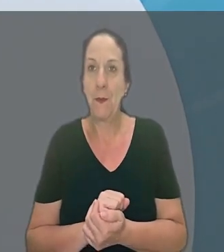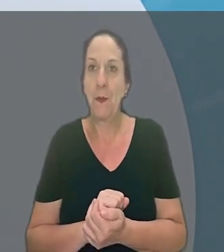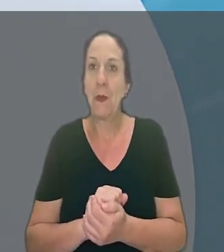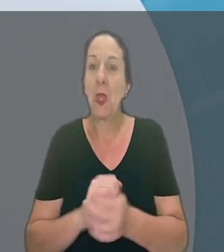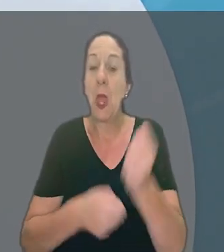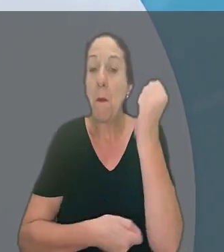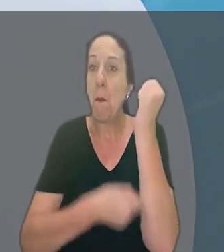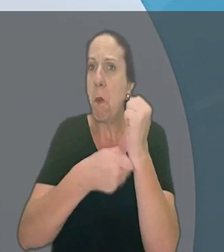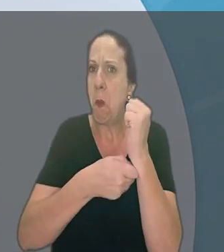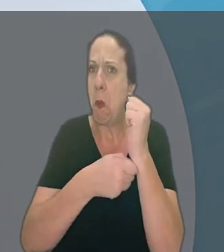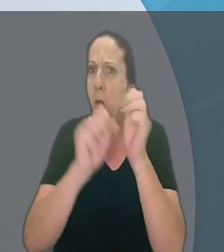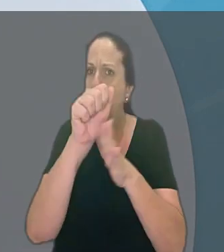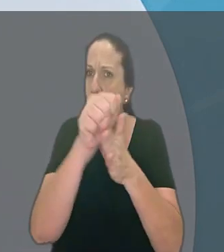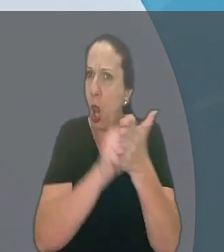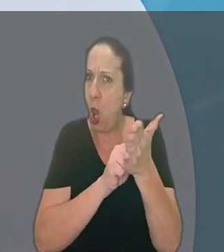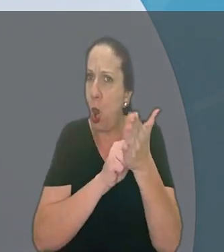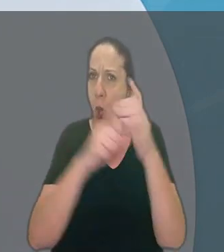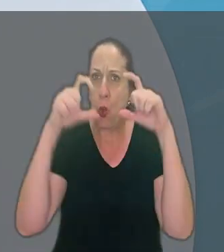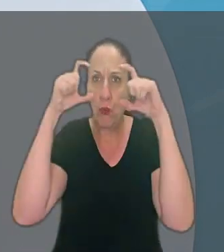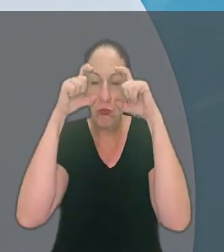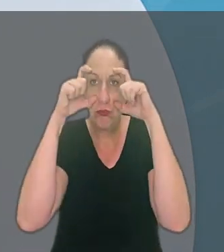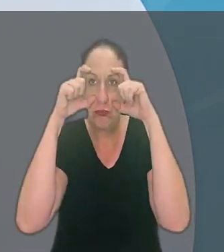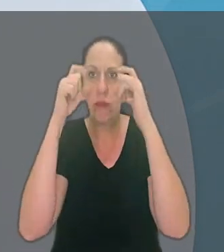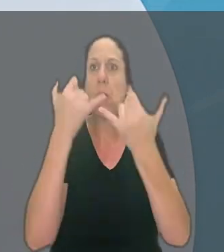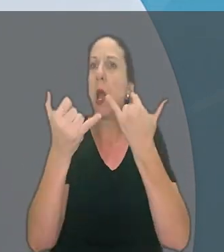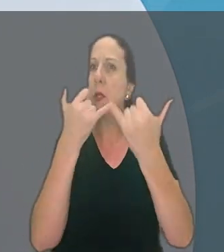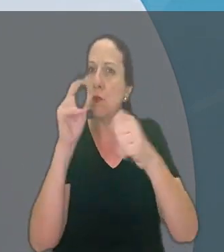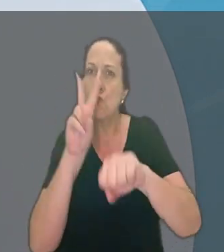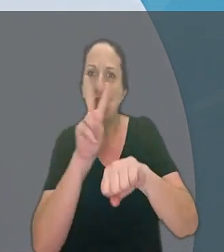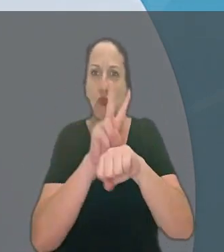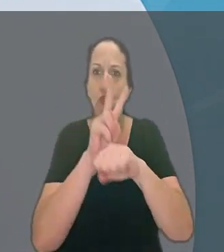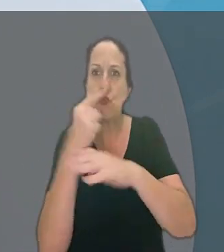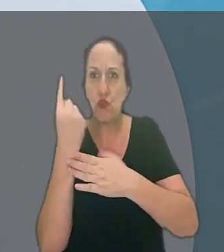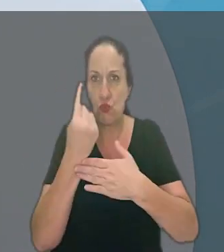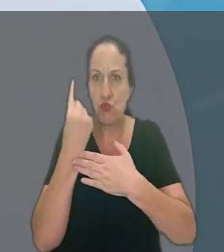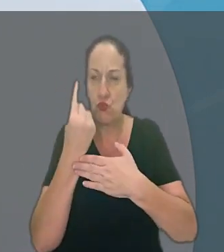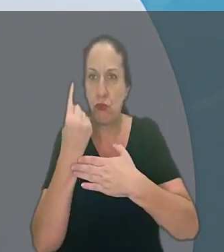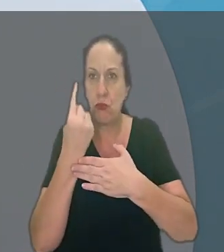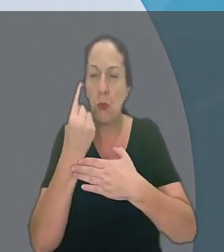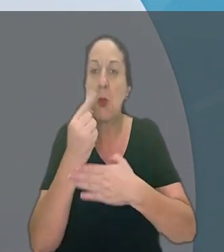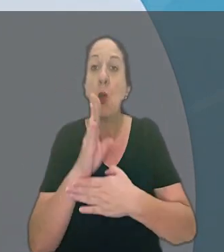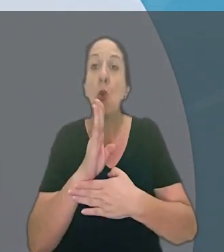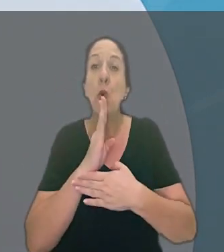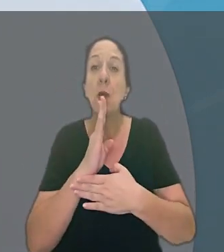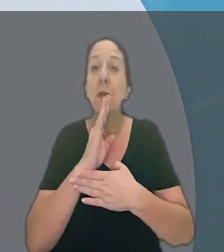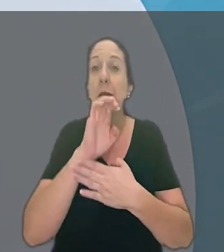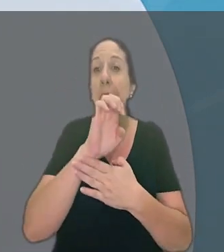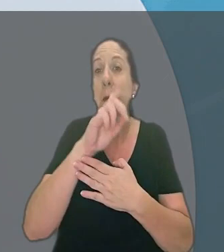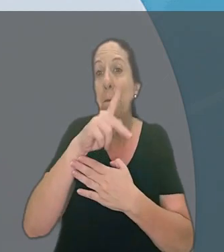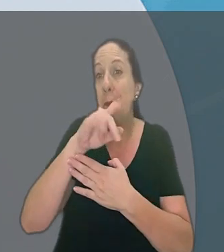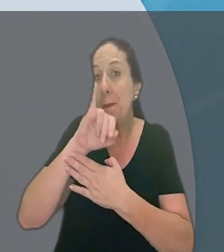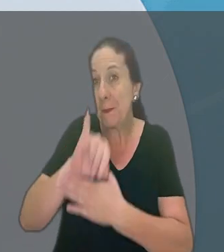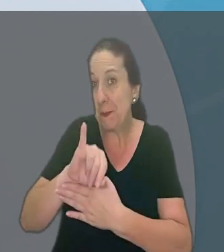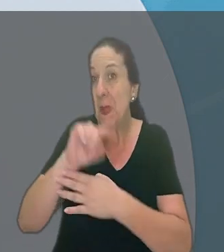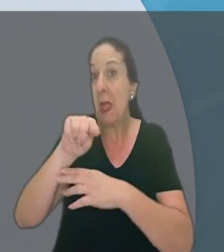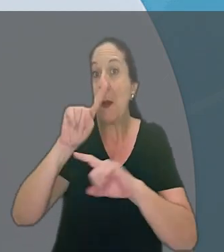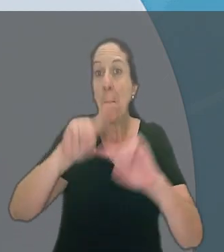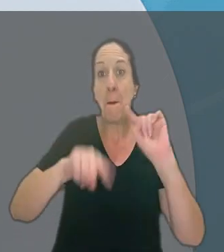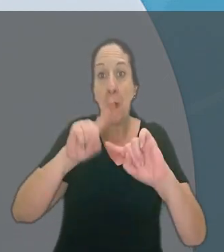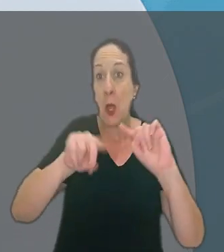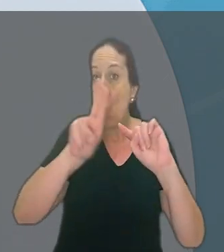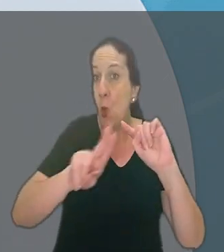Bota, luvas e óculos são exemplos de equipamentos de proteção individual. Mais conhecidos como EPIs,